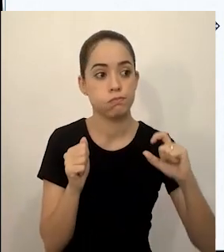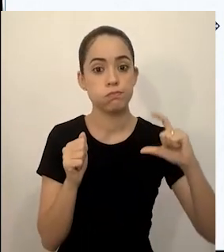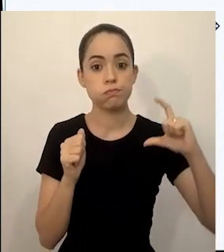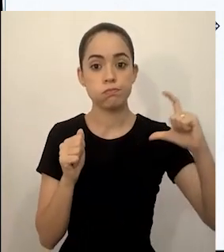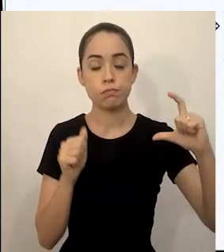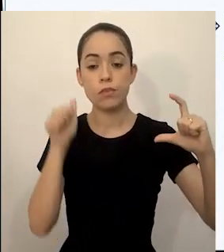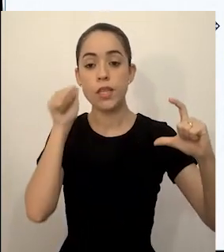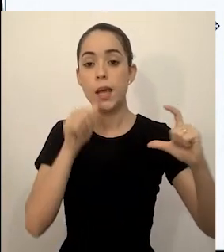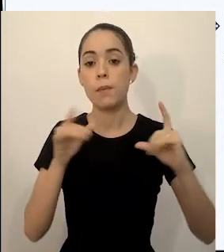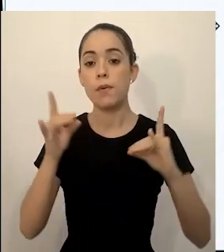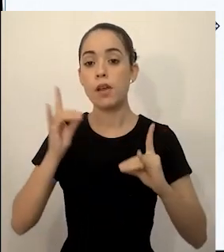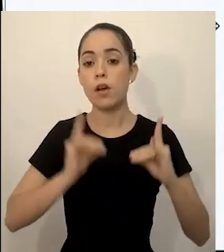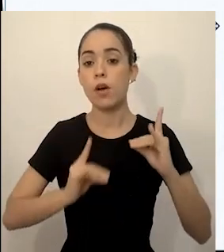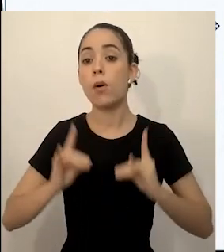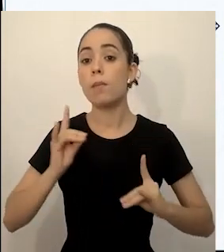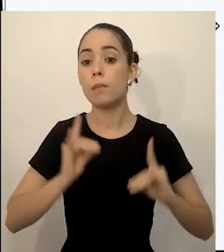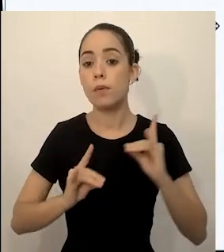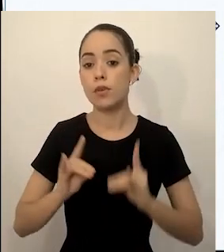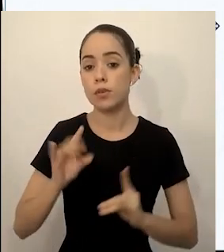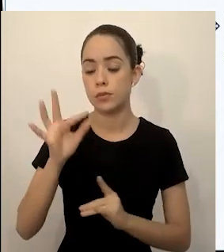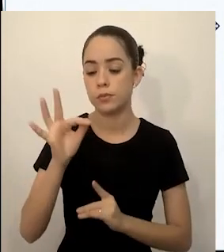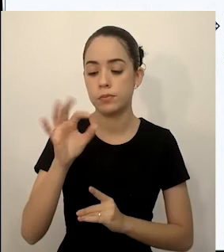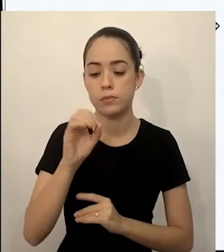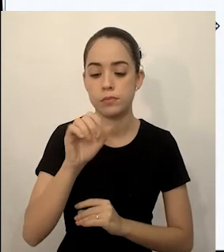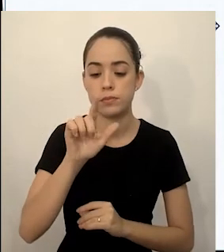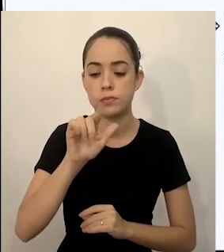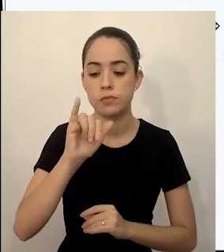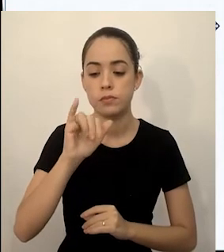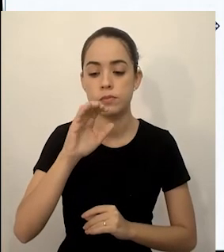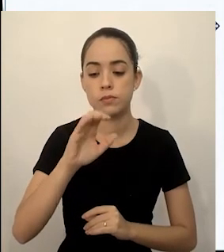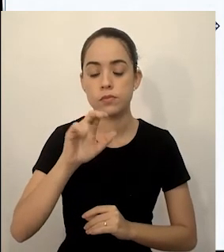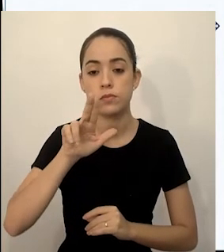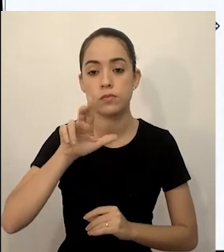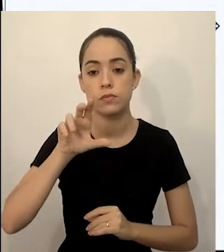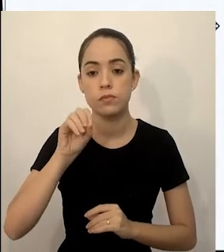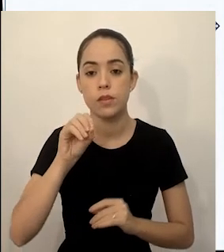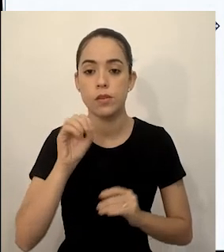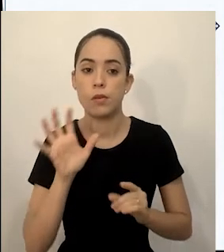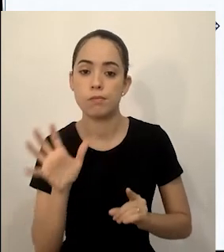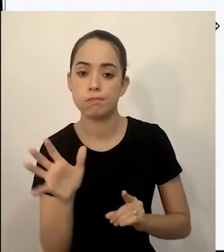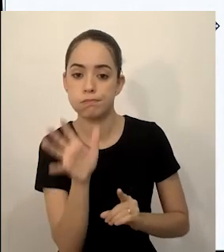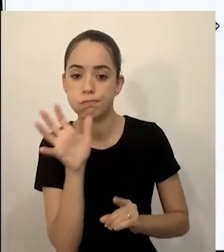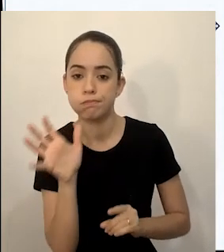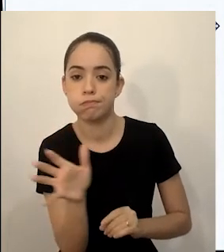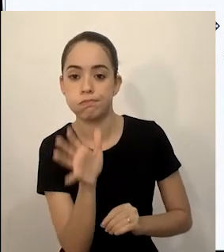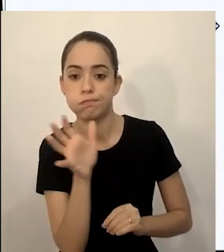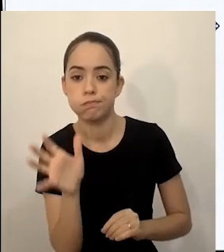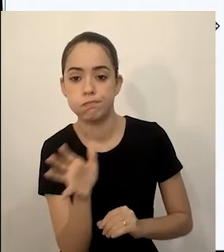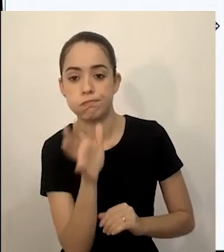juntamente com o pico do hormônio folículo estimulante.